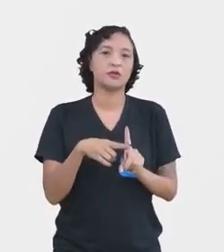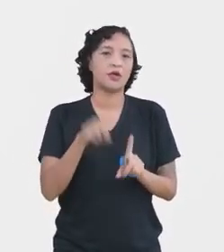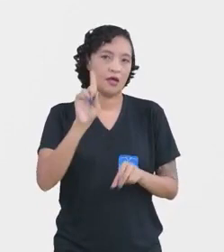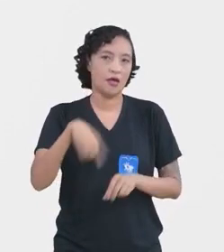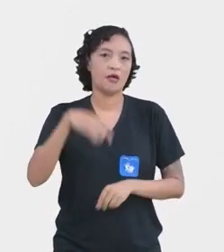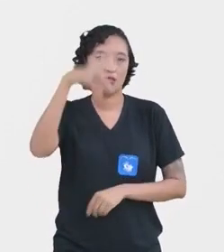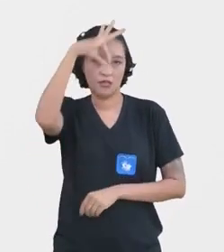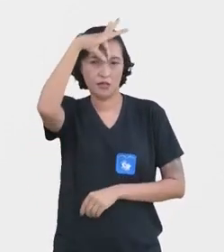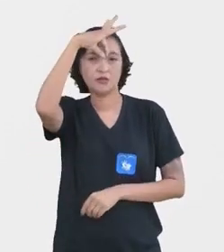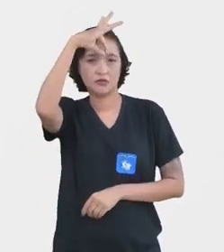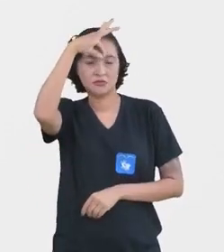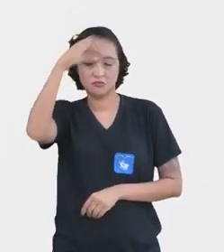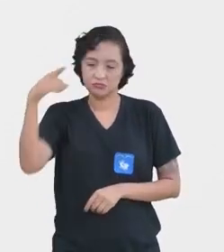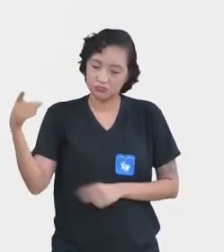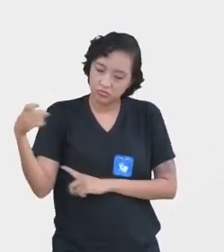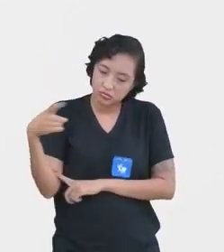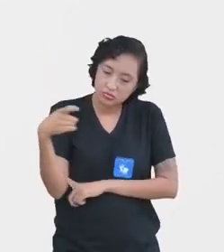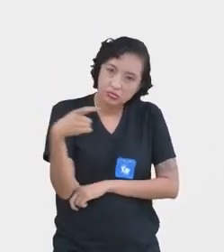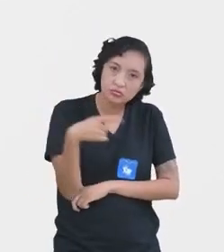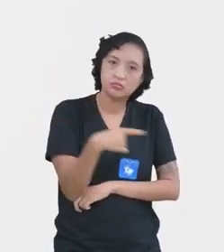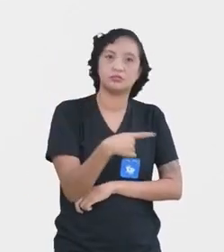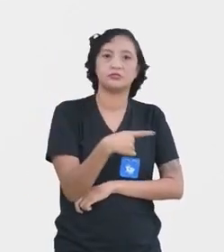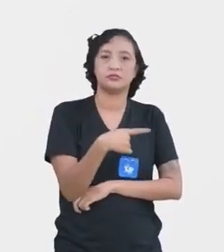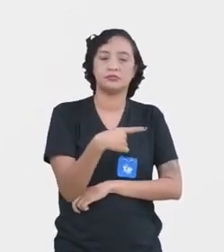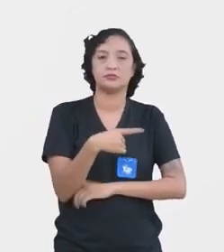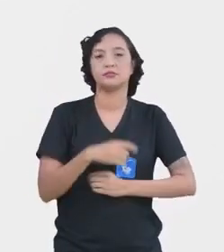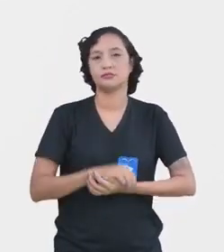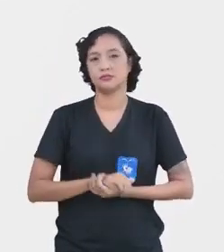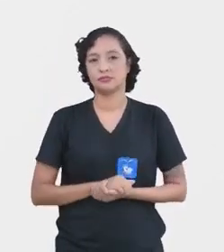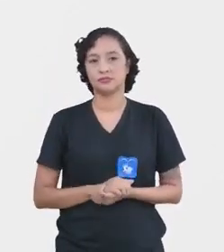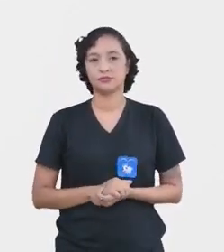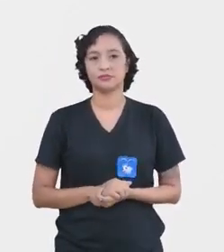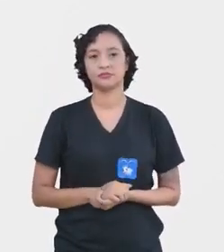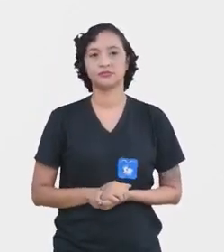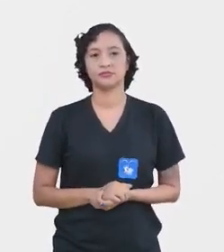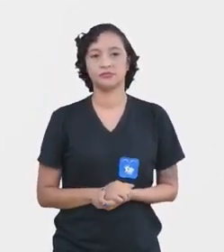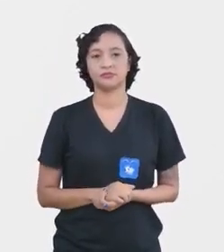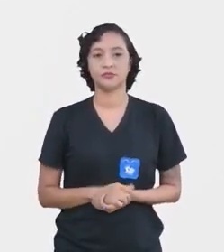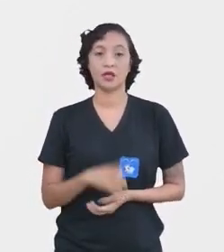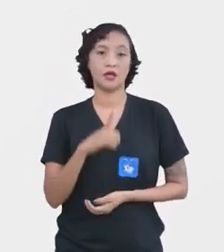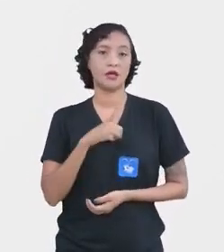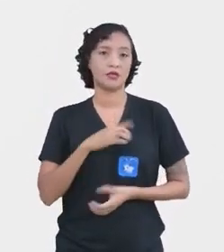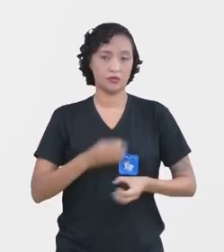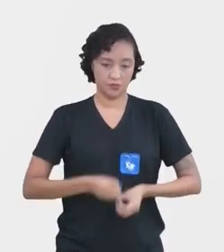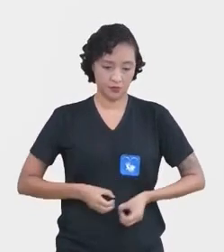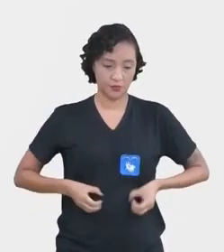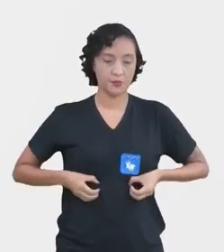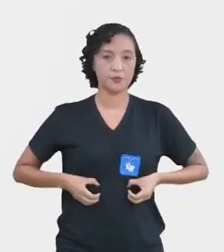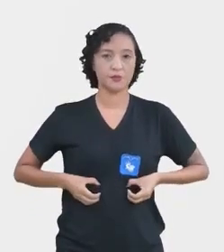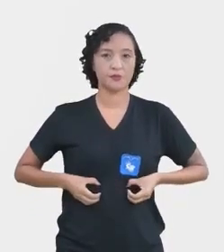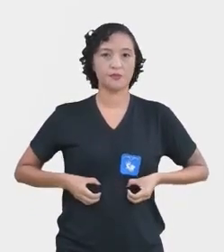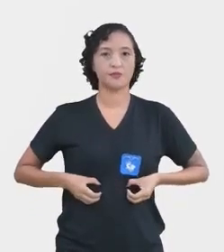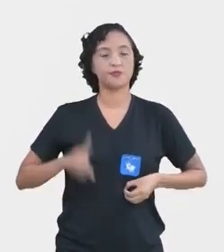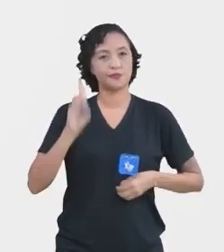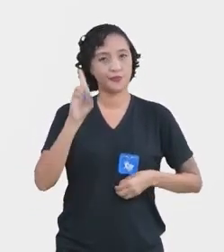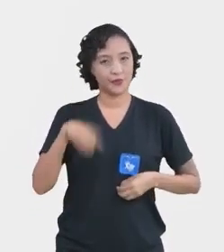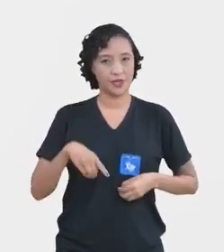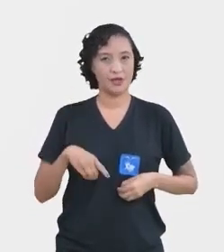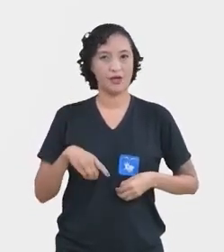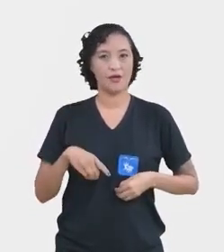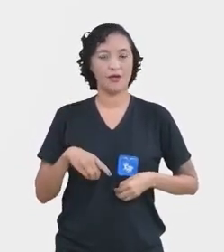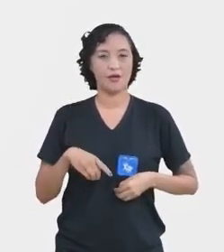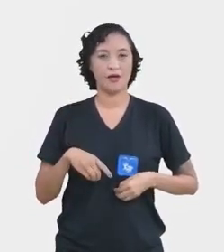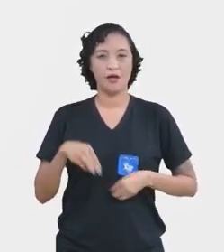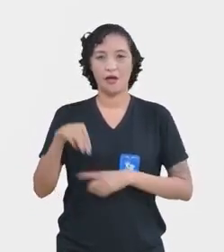que fica alocado, acomodado o esperma. Aí tem o útero, que é um órgão